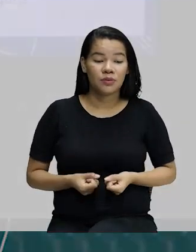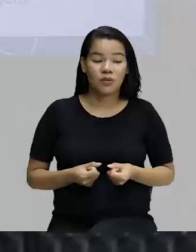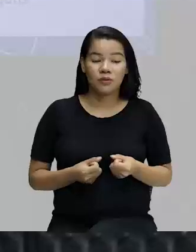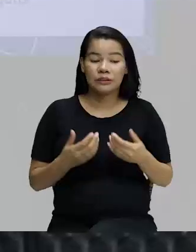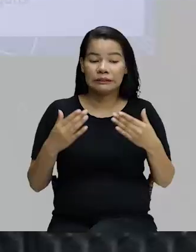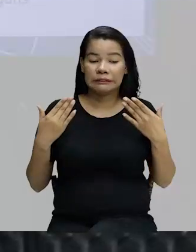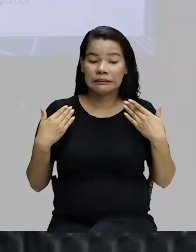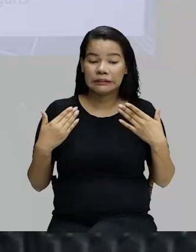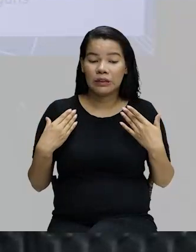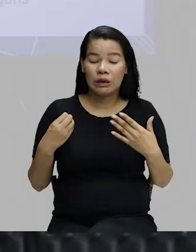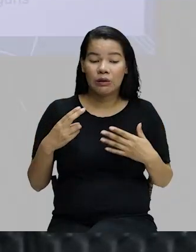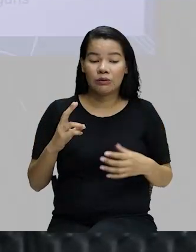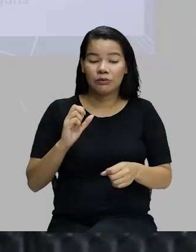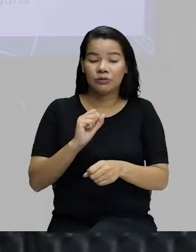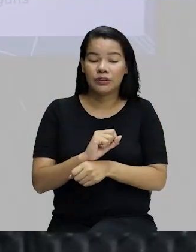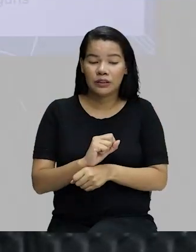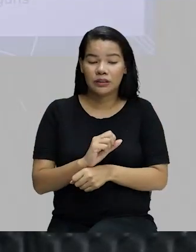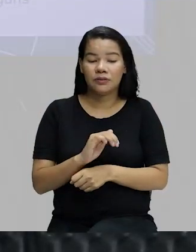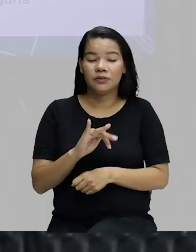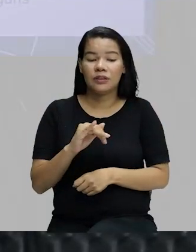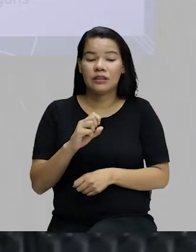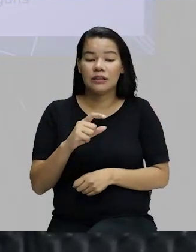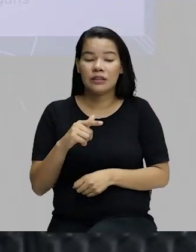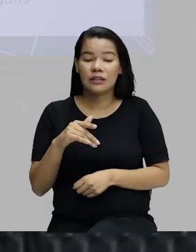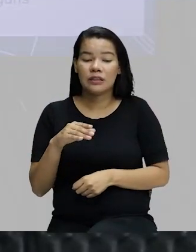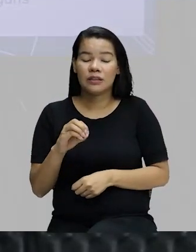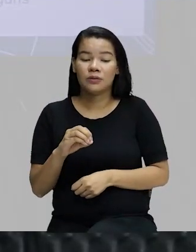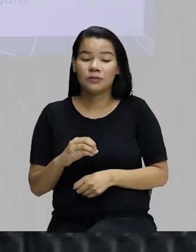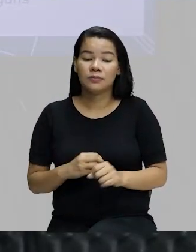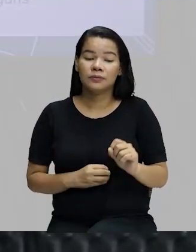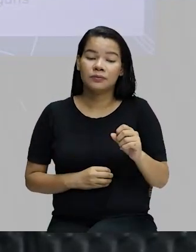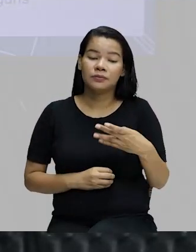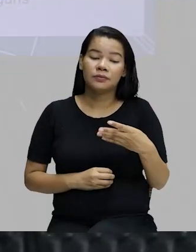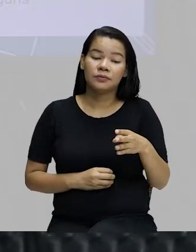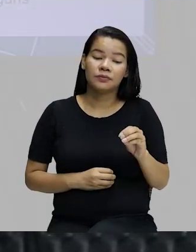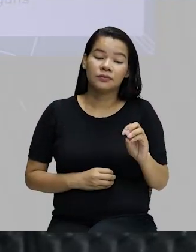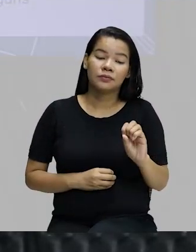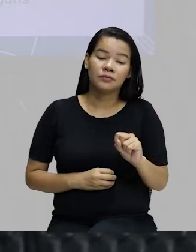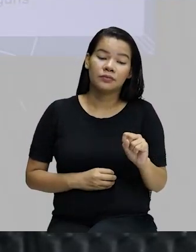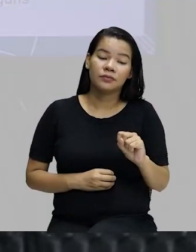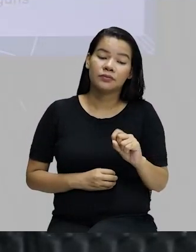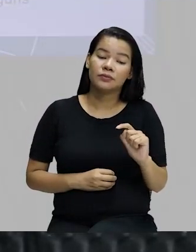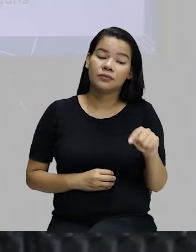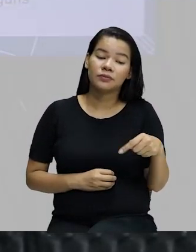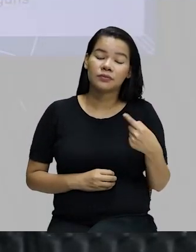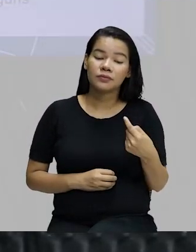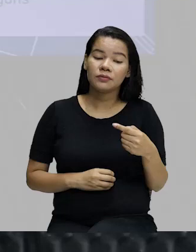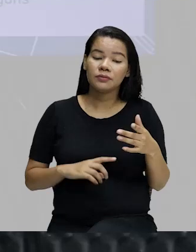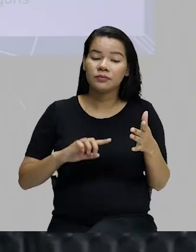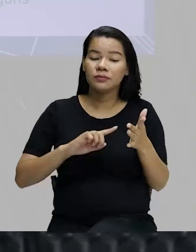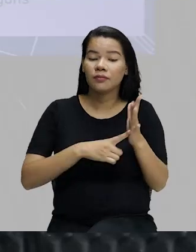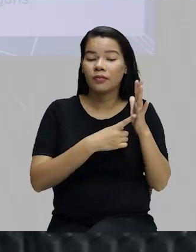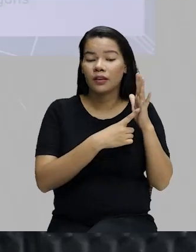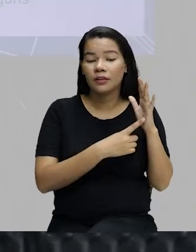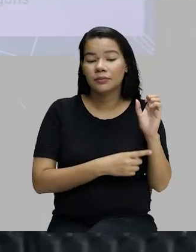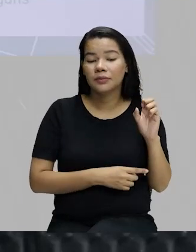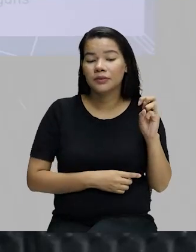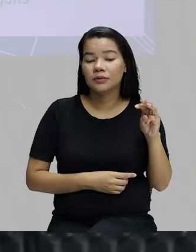fissão. 40 segundos depois, olha só, o botão de emergência foi pressionado. E nesse